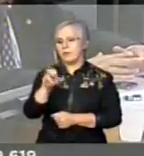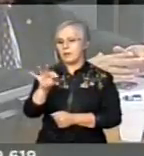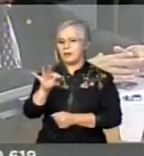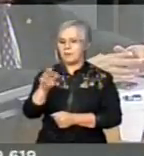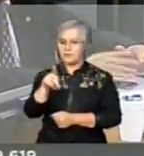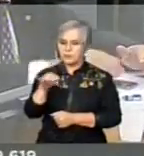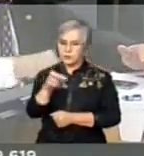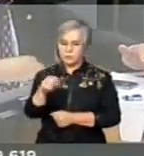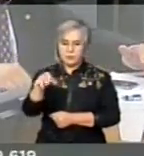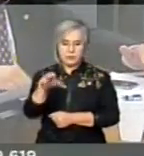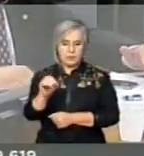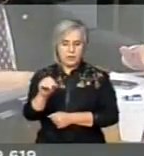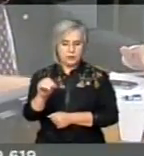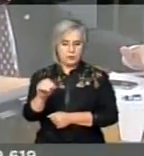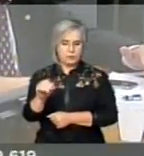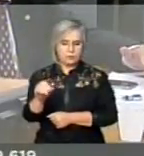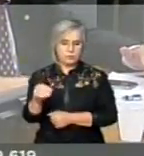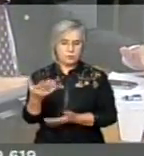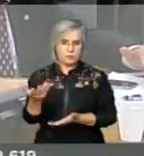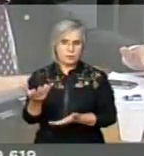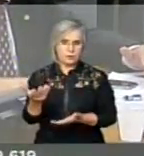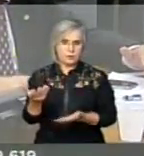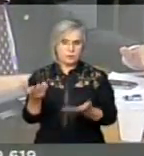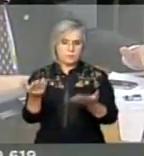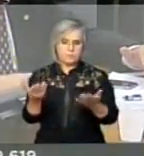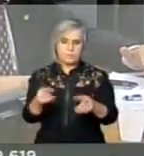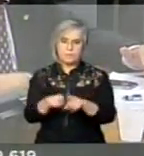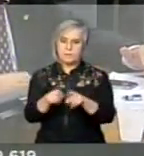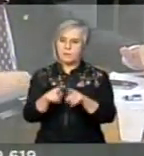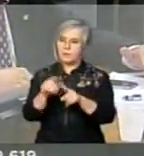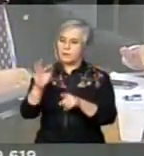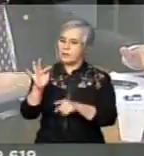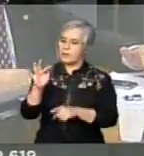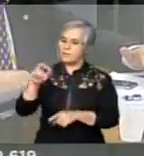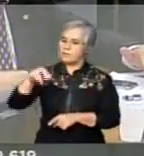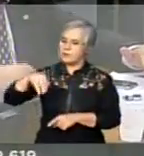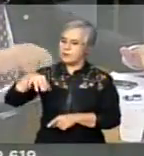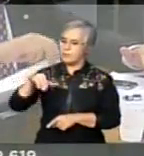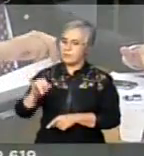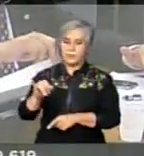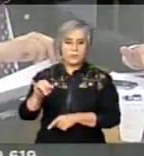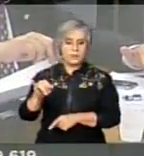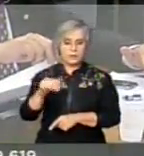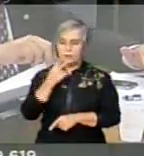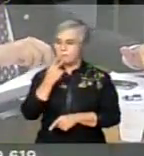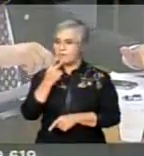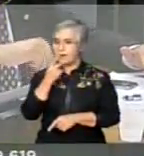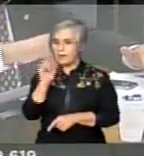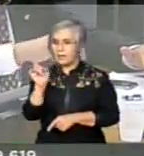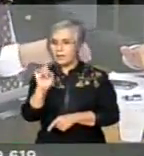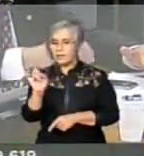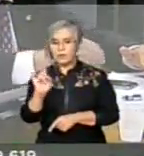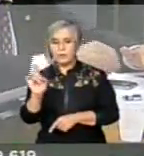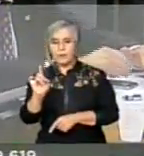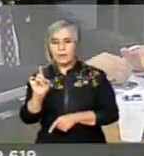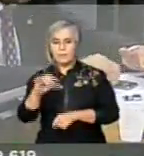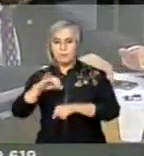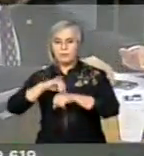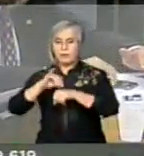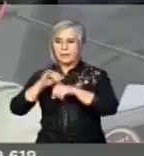sociais. Essa ideia de superávit primário, que o FMI tanto cultua, não vale para os países centrais, só para os